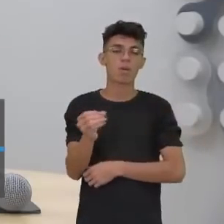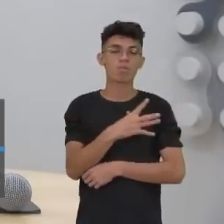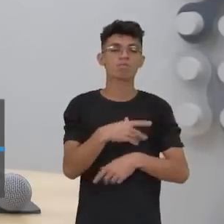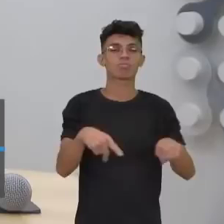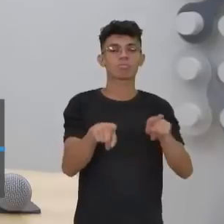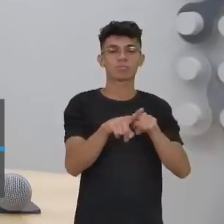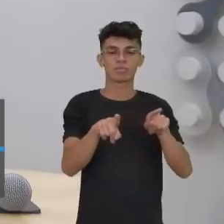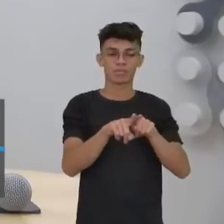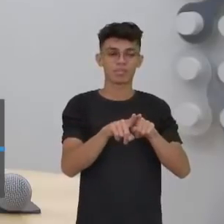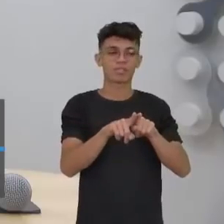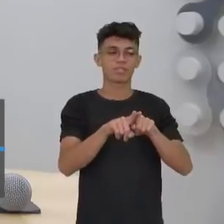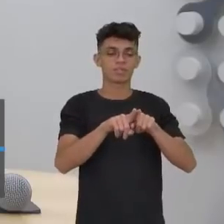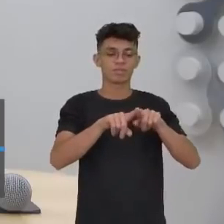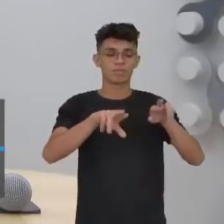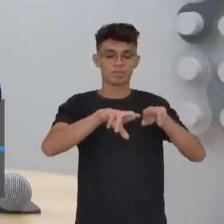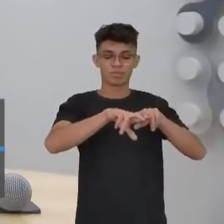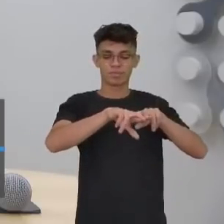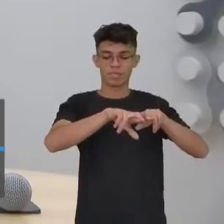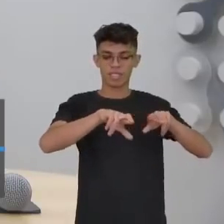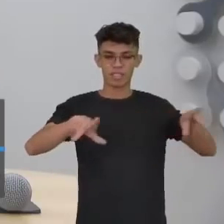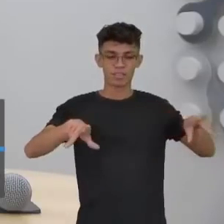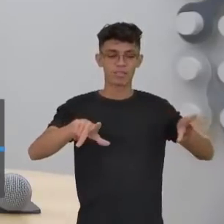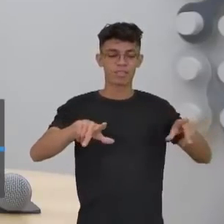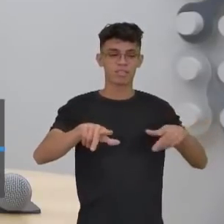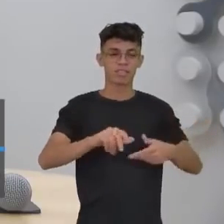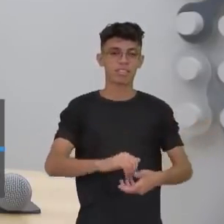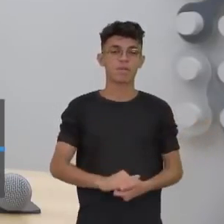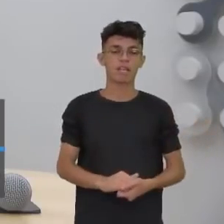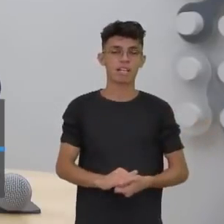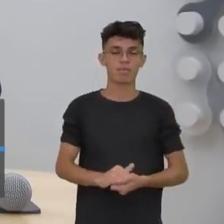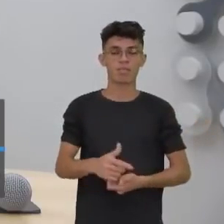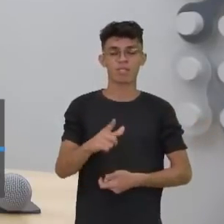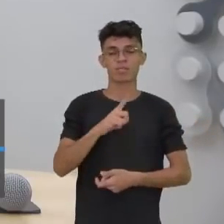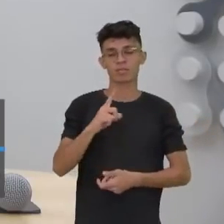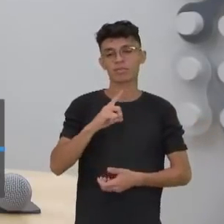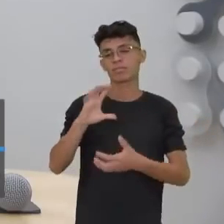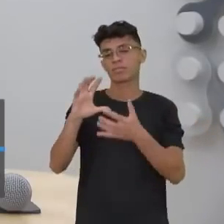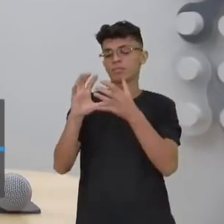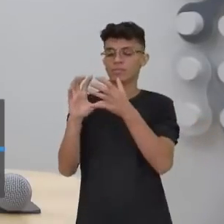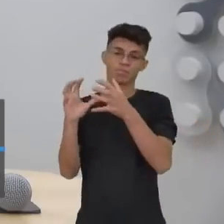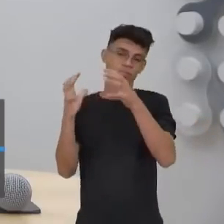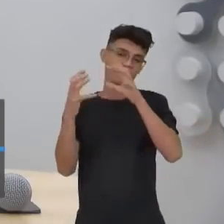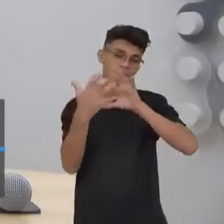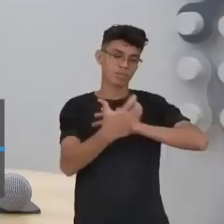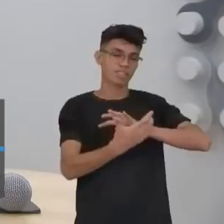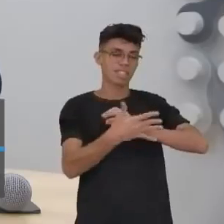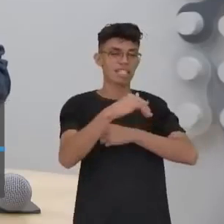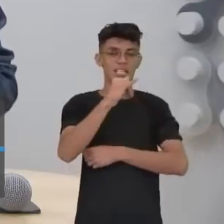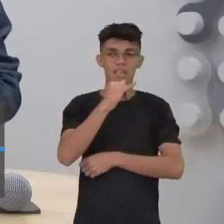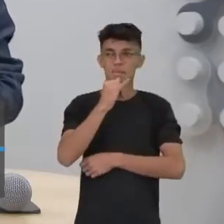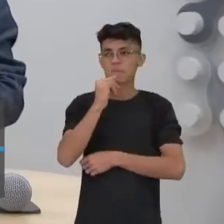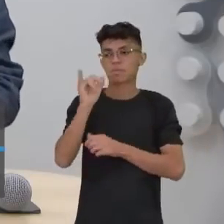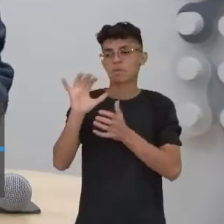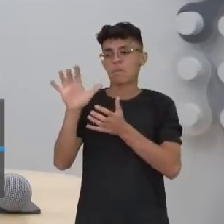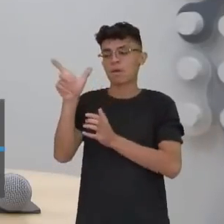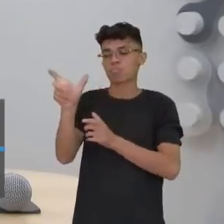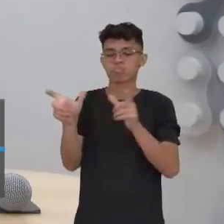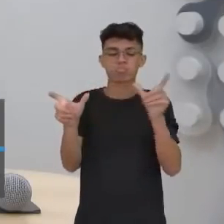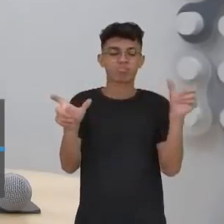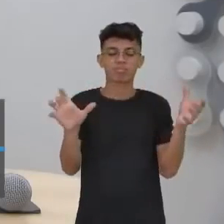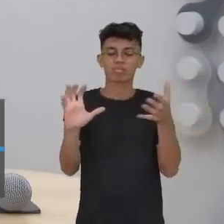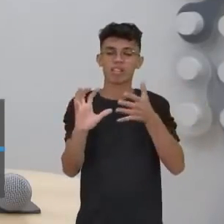conta disso, né, desse conceito de transformar uma coisa que era X para Y, é que muitos